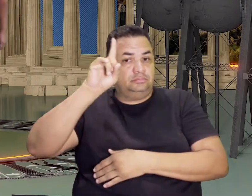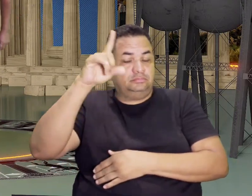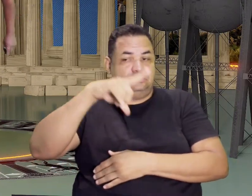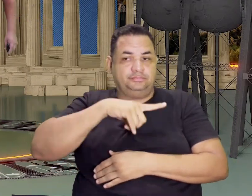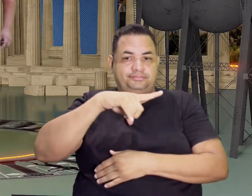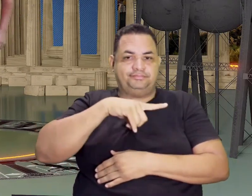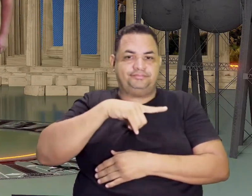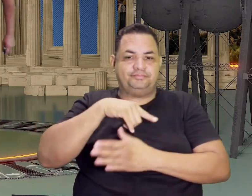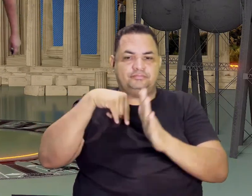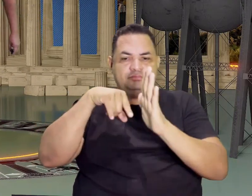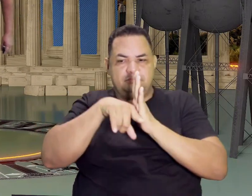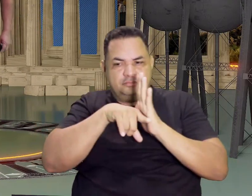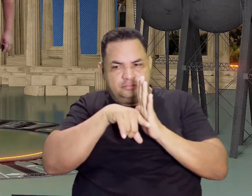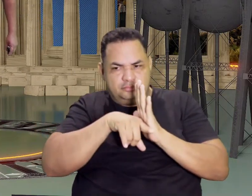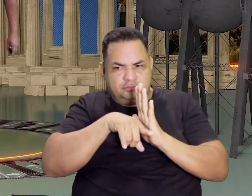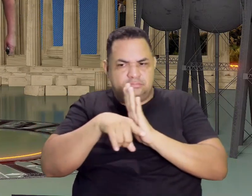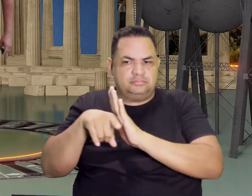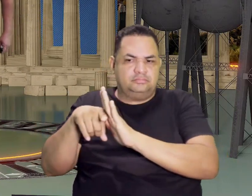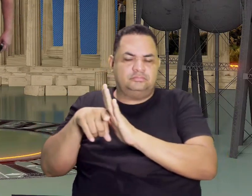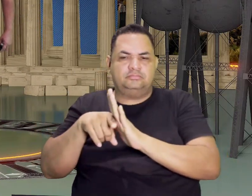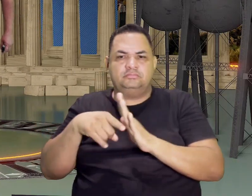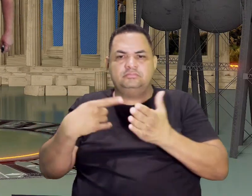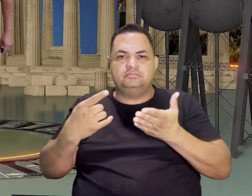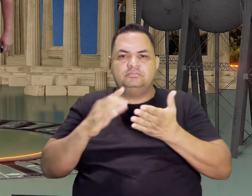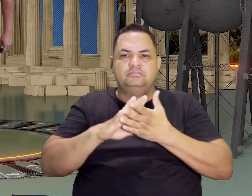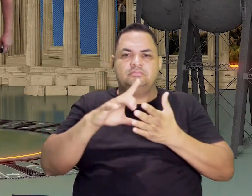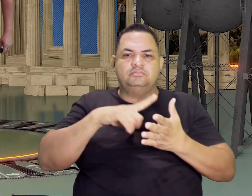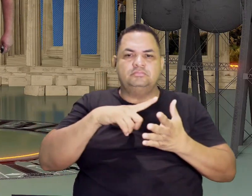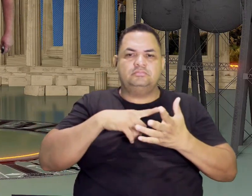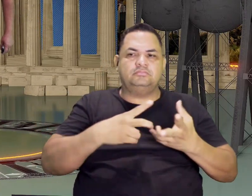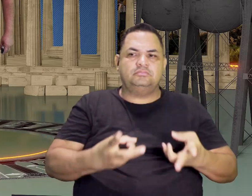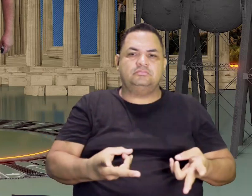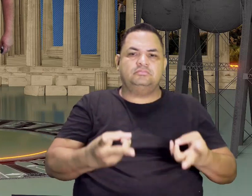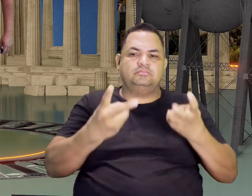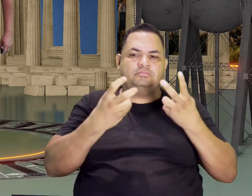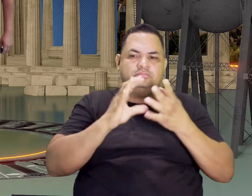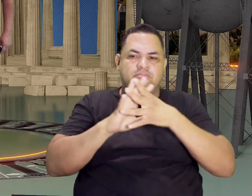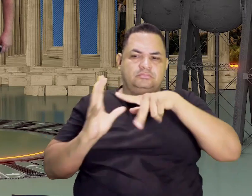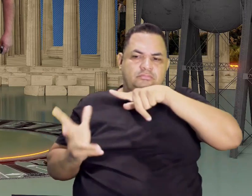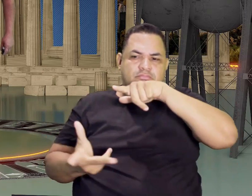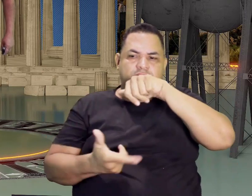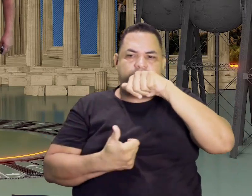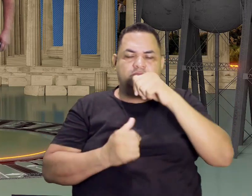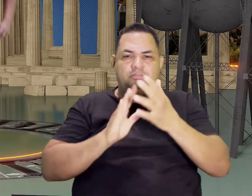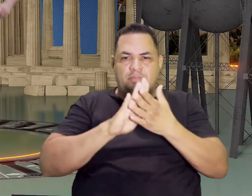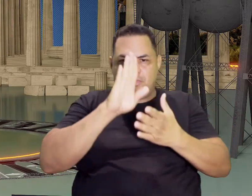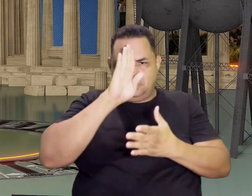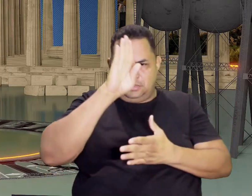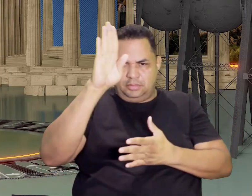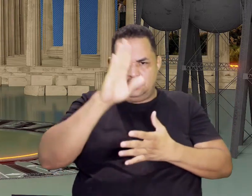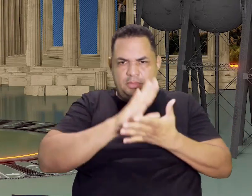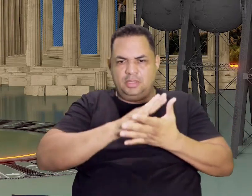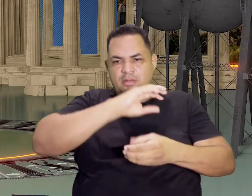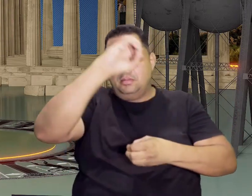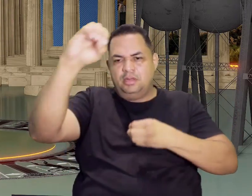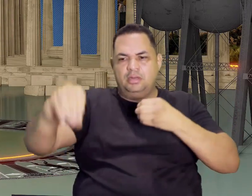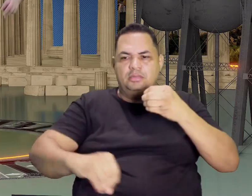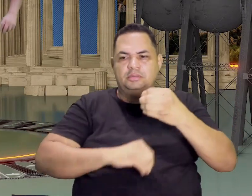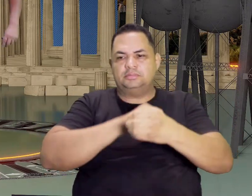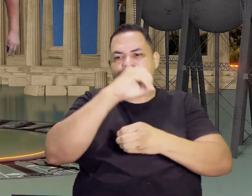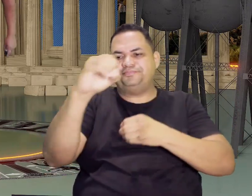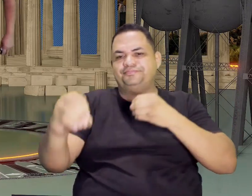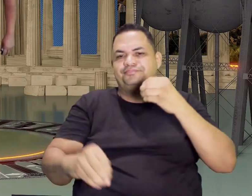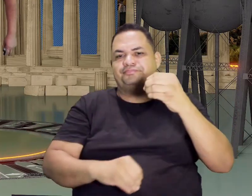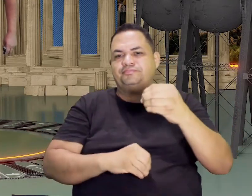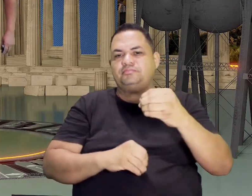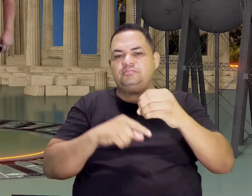olha, vamos analisar, investigar e ter essa perspectiva de que a Terra é o centro, os planetas estão em sua volta